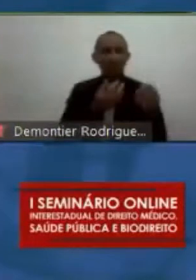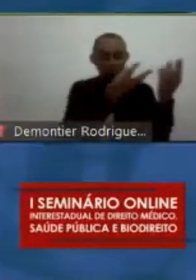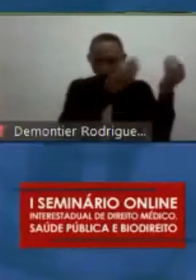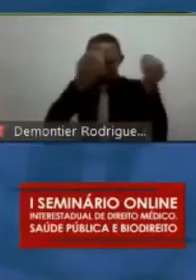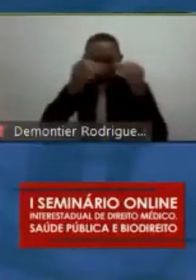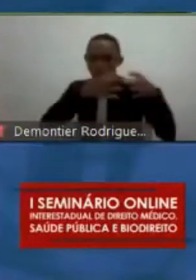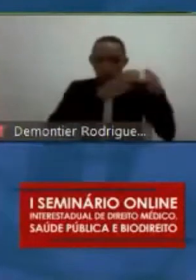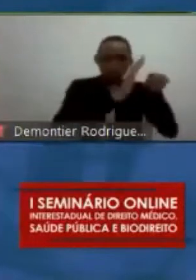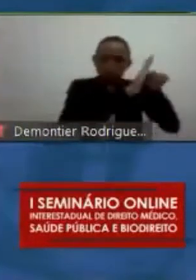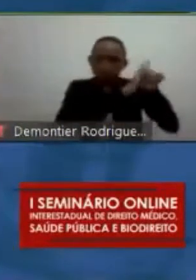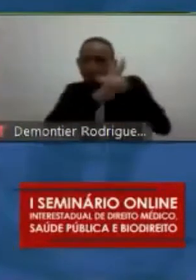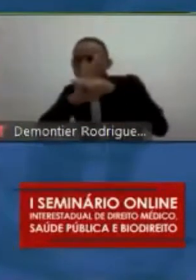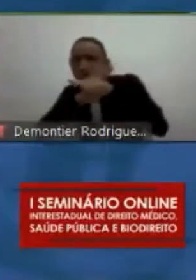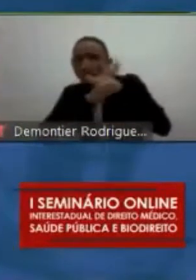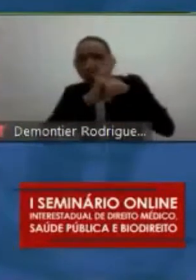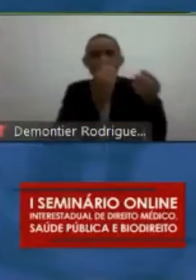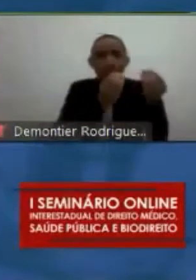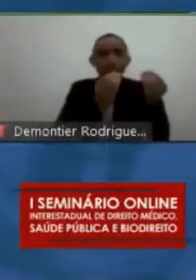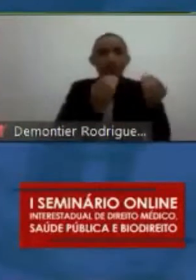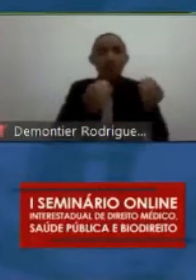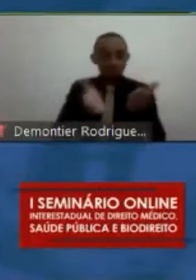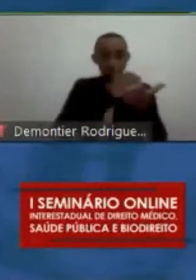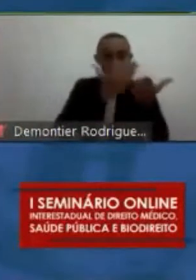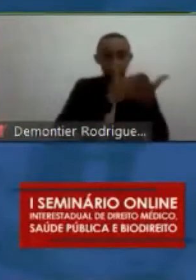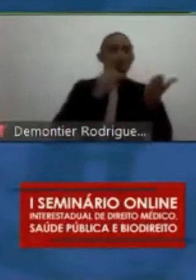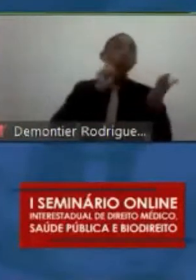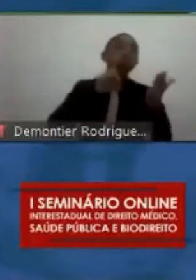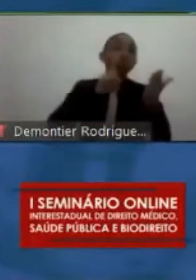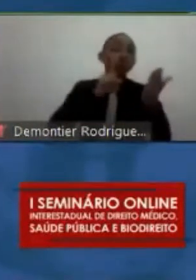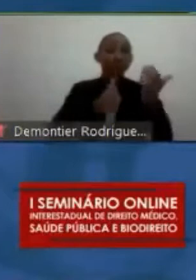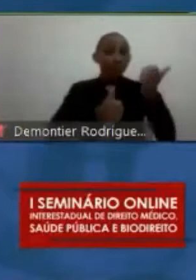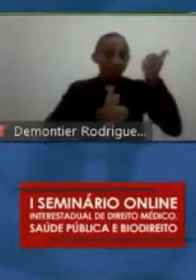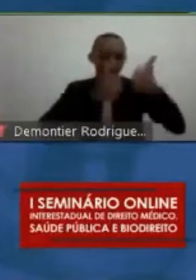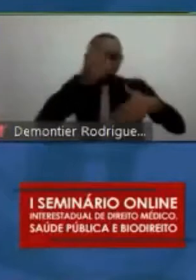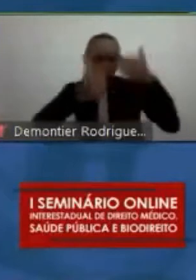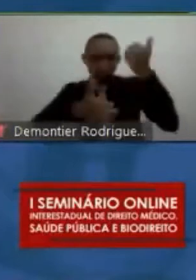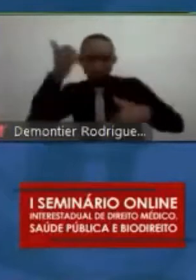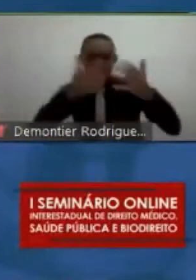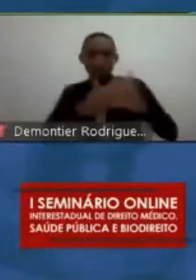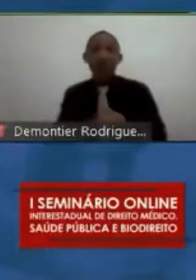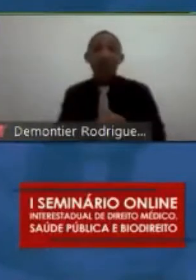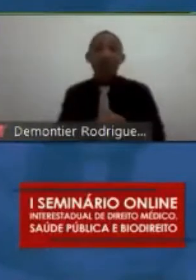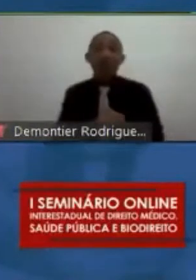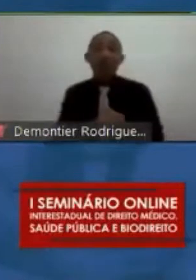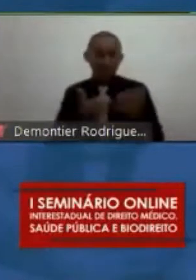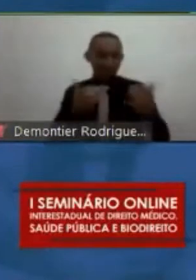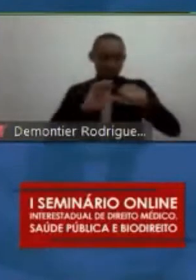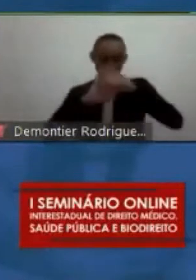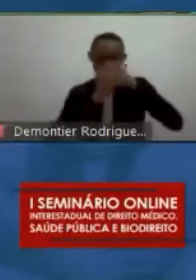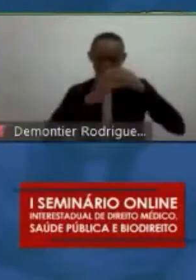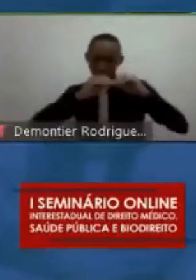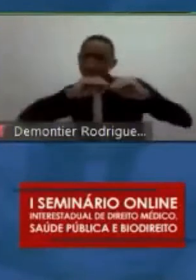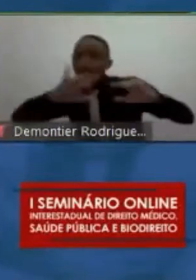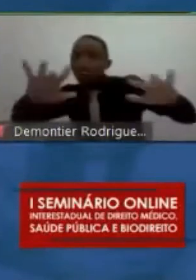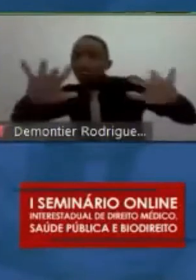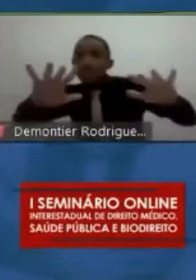estão demonstrando, como esse artigo saiu num jornal americano de bastante renome, de que essa doença da pandemia